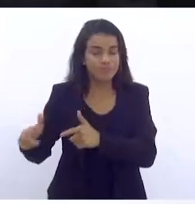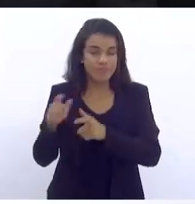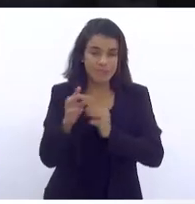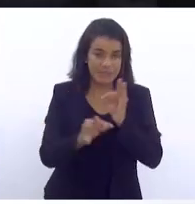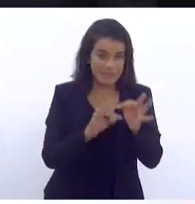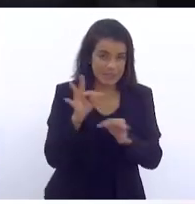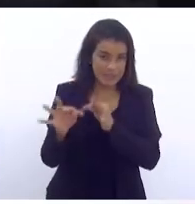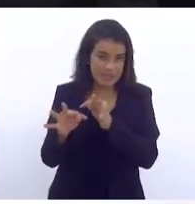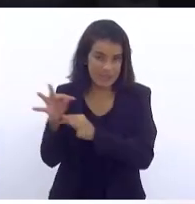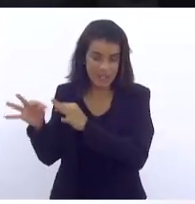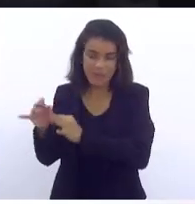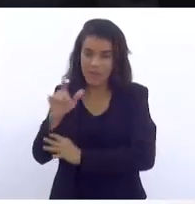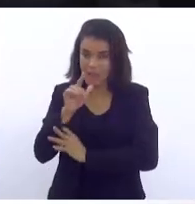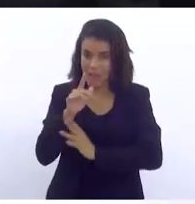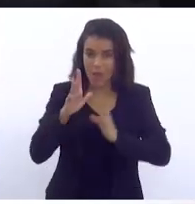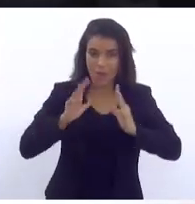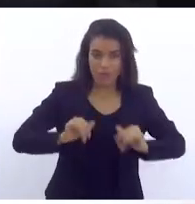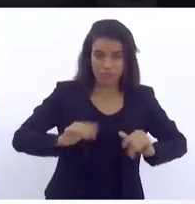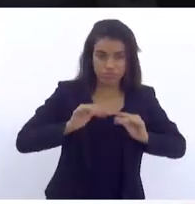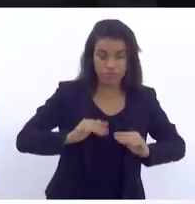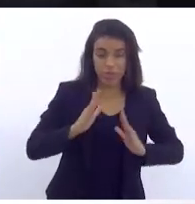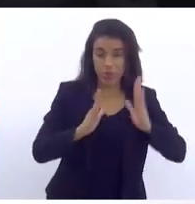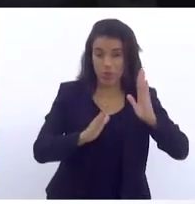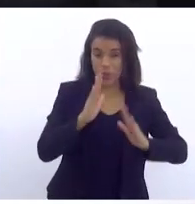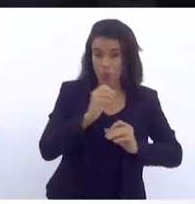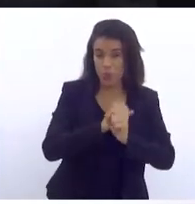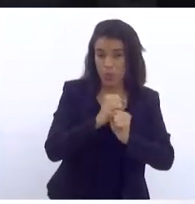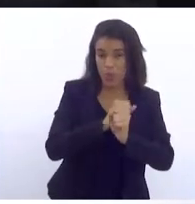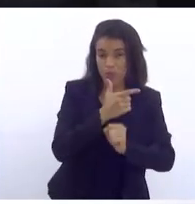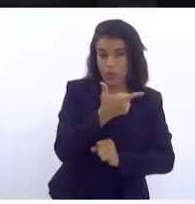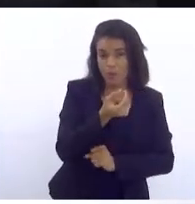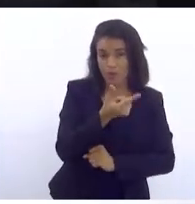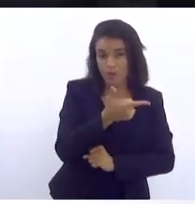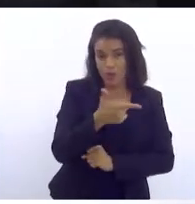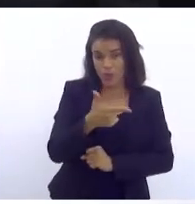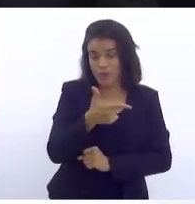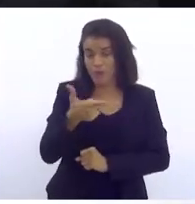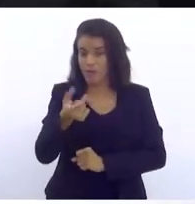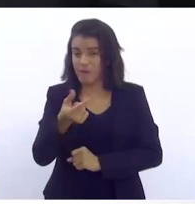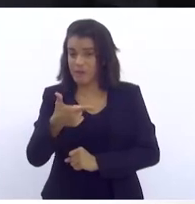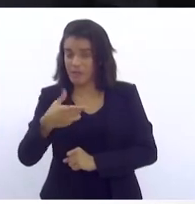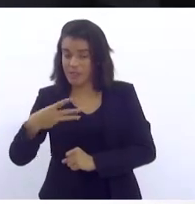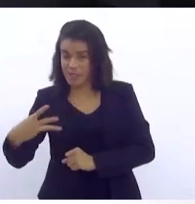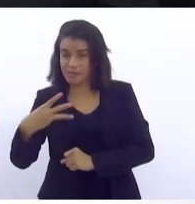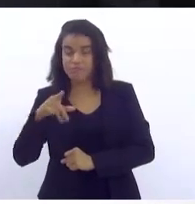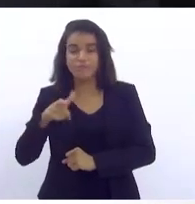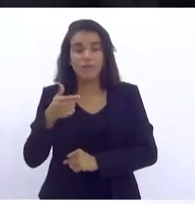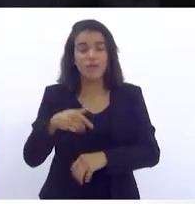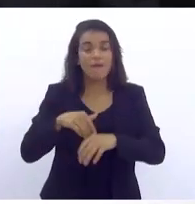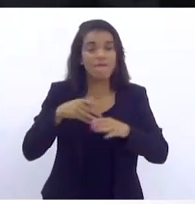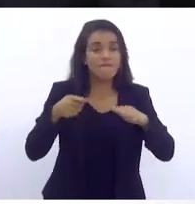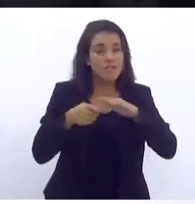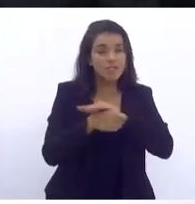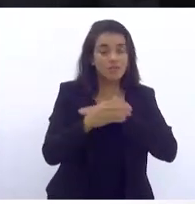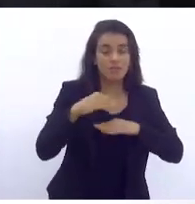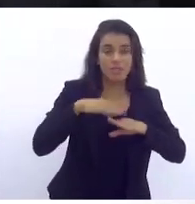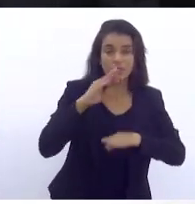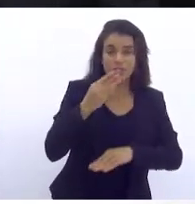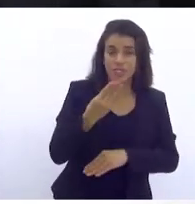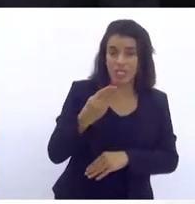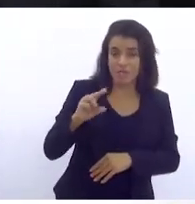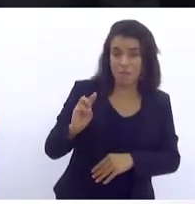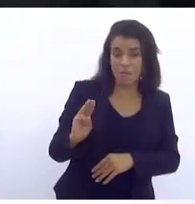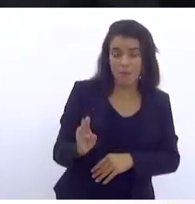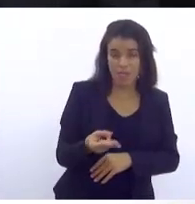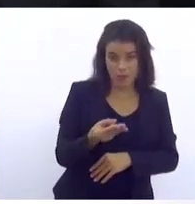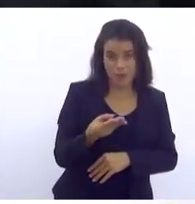produtor só no ano de 2022 e 23 nós investimos mais de 400 milhões no sistema Guandu e Laranjal para